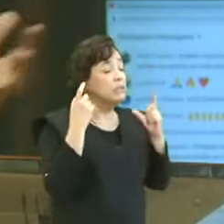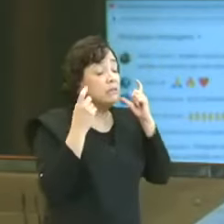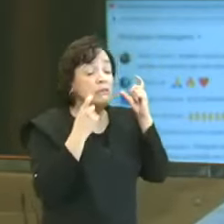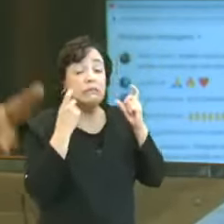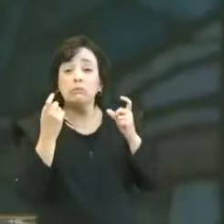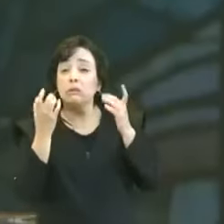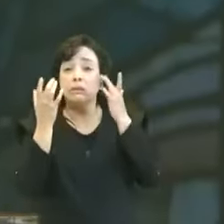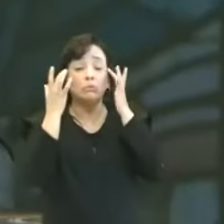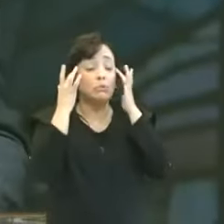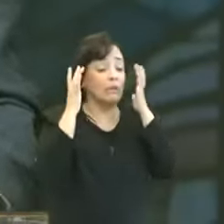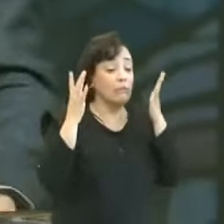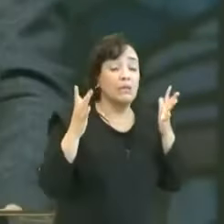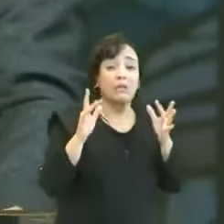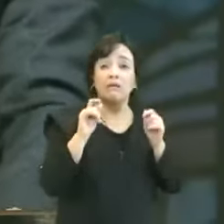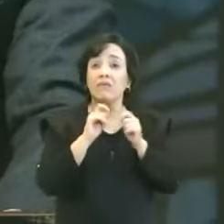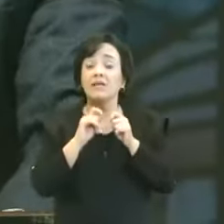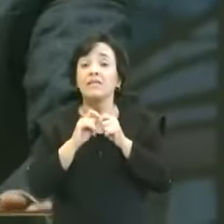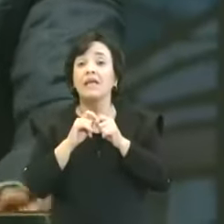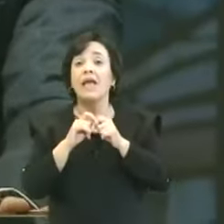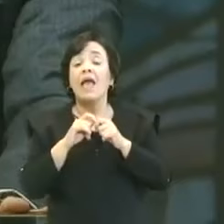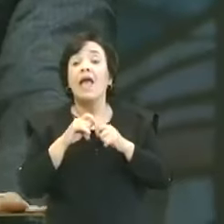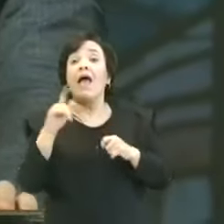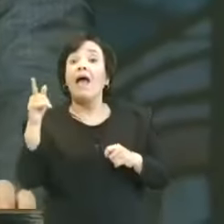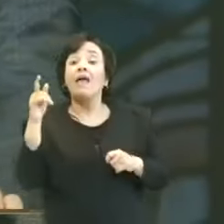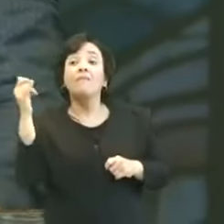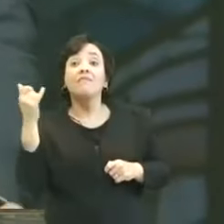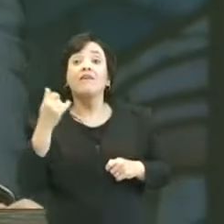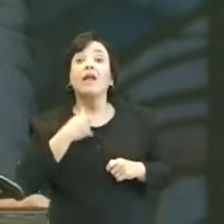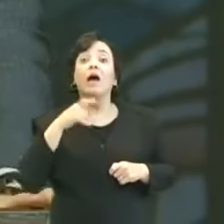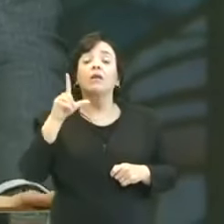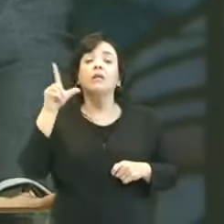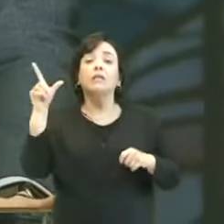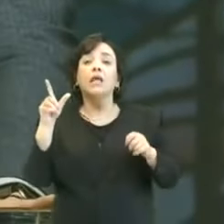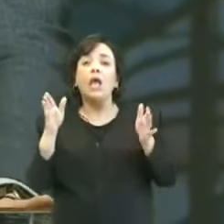que fazer. E me falaram de um movimento de oração em